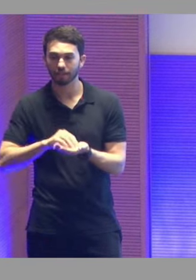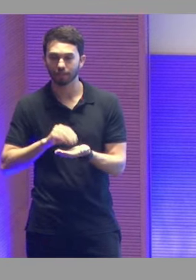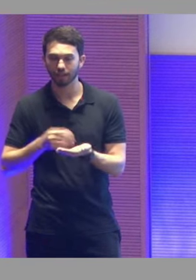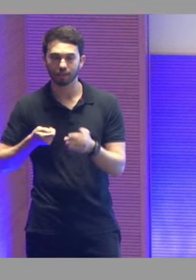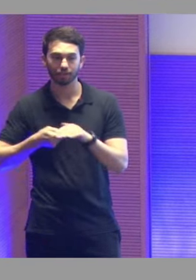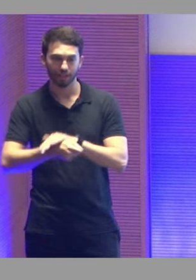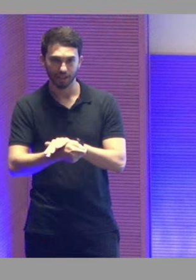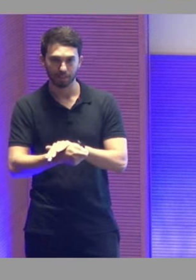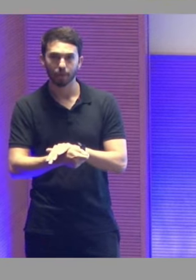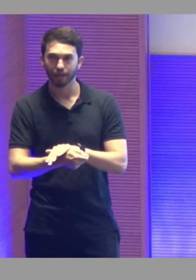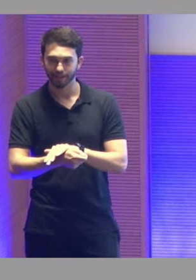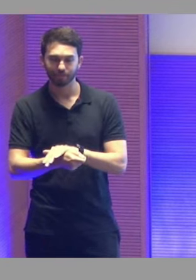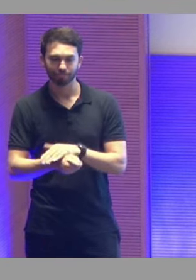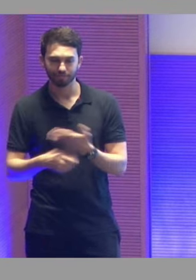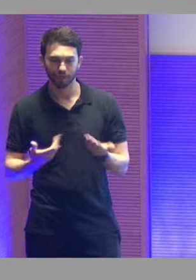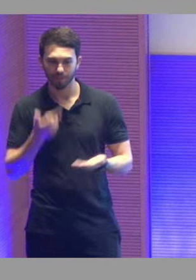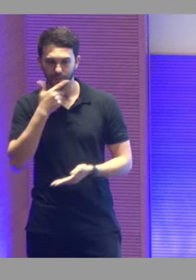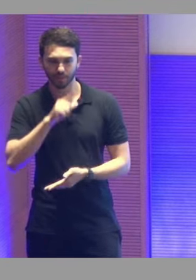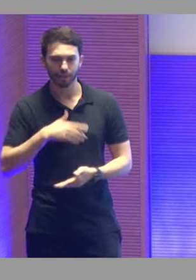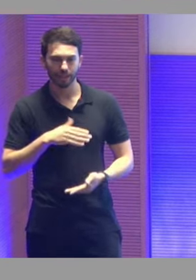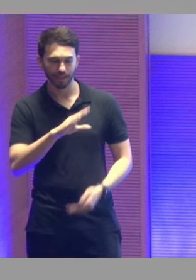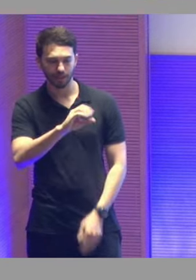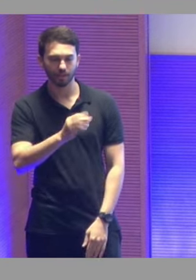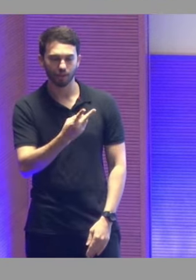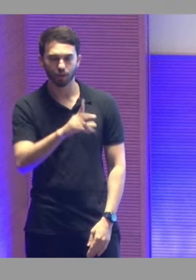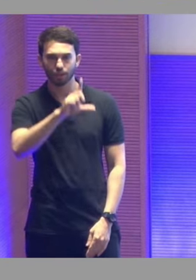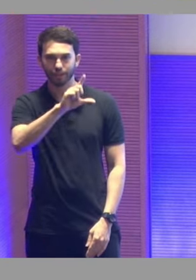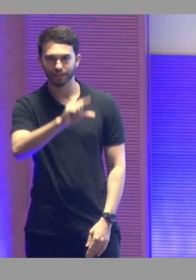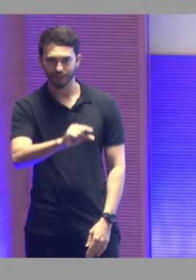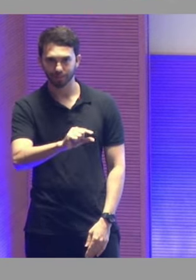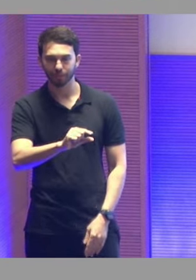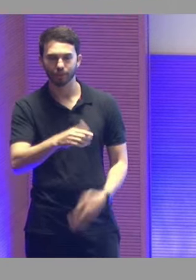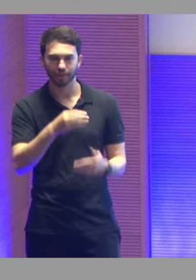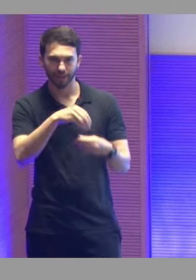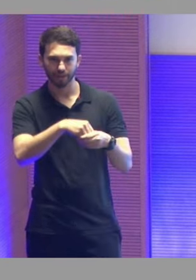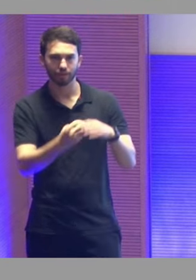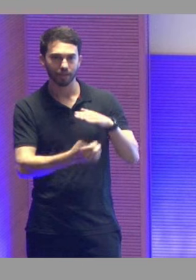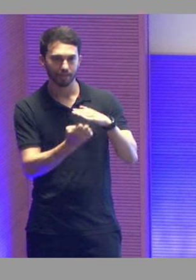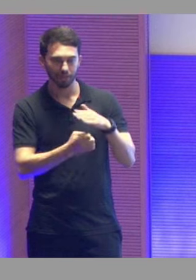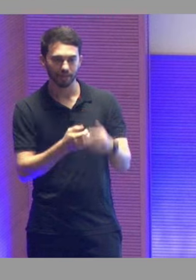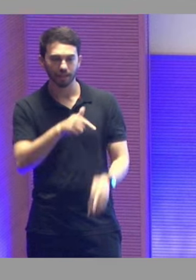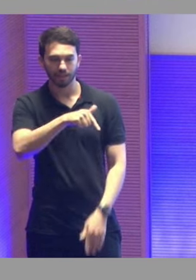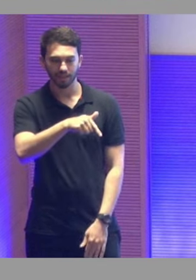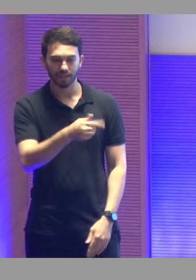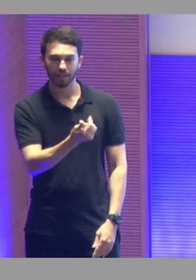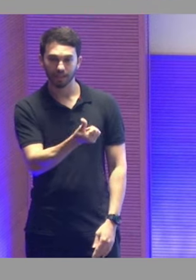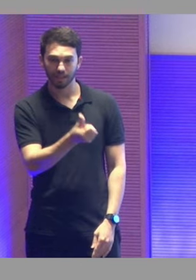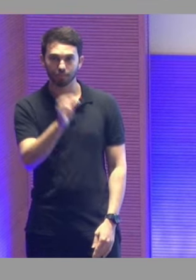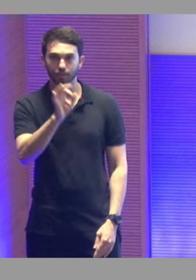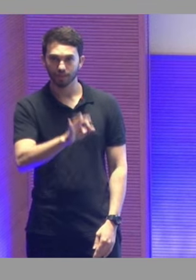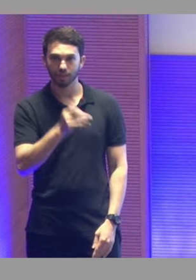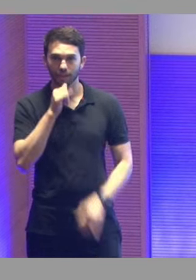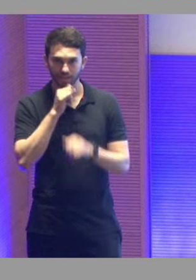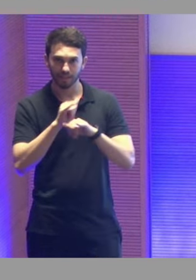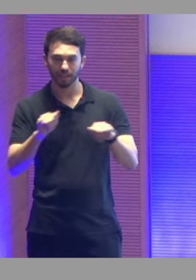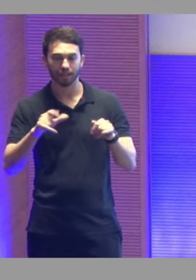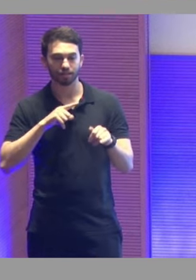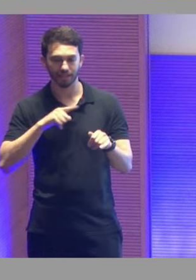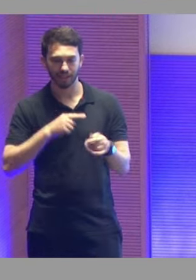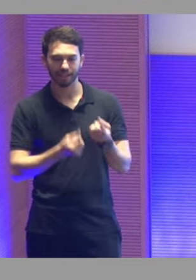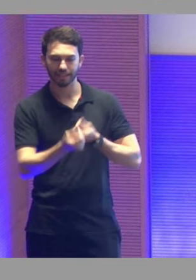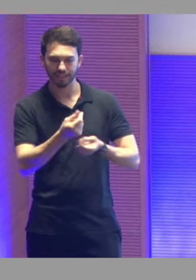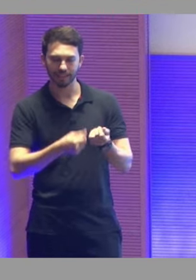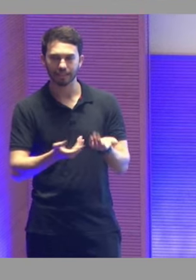para para financiar essa trajetória de descarbonização da organização Então 7 76% dos respondentes dizendo que tem esse desafio